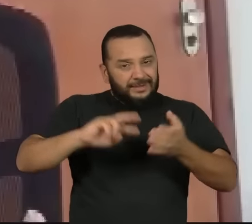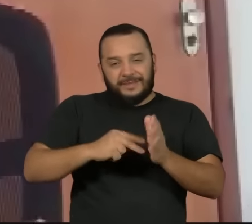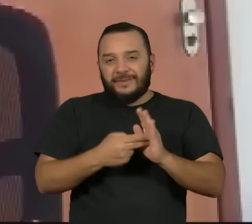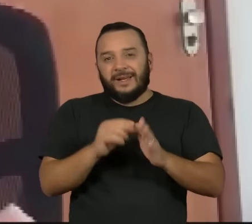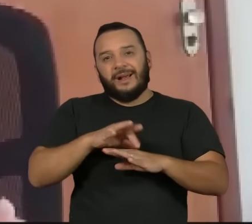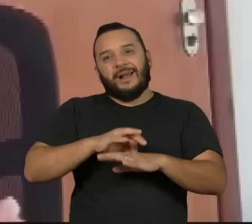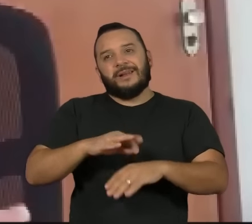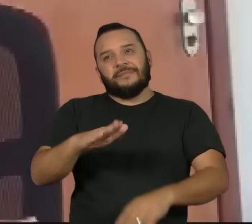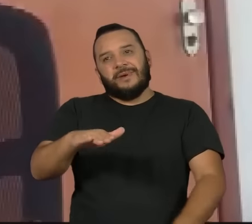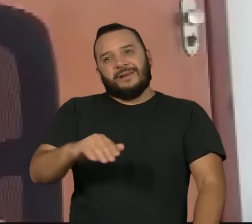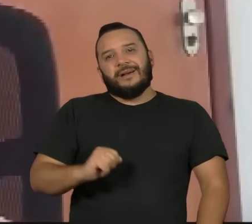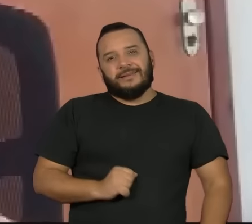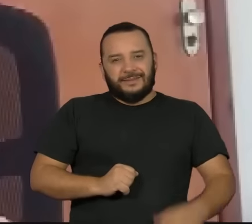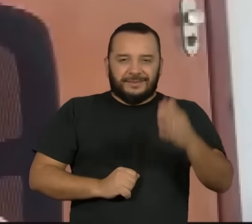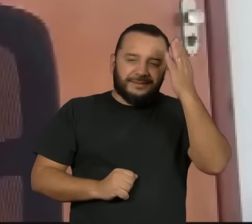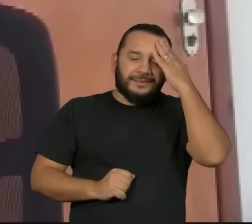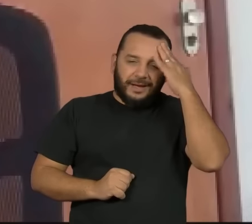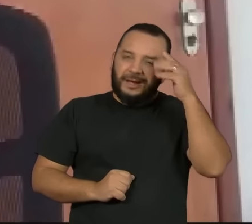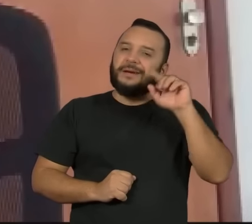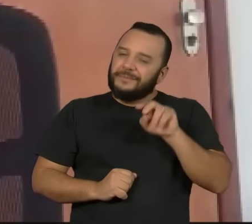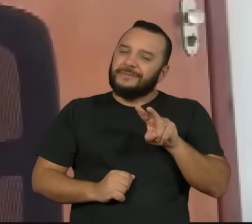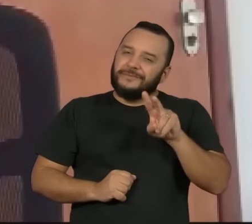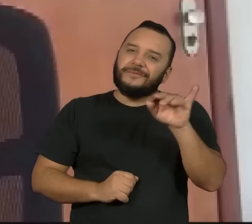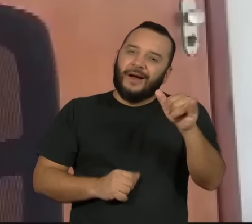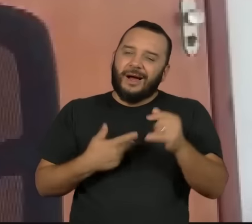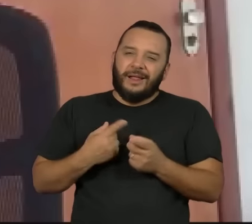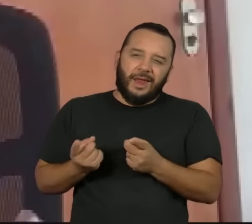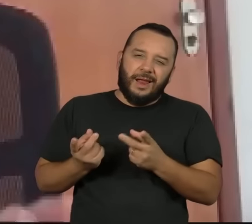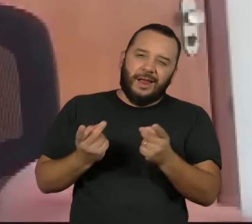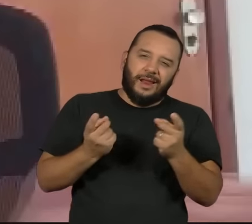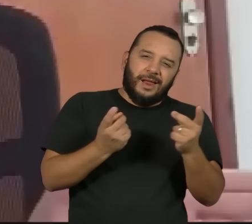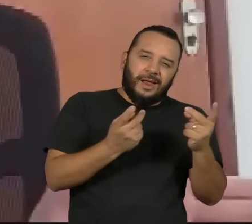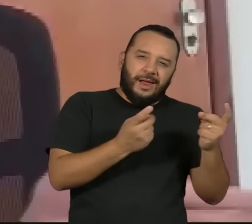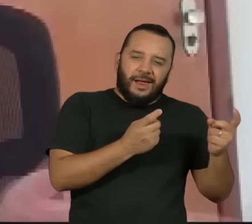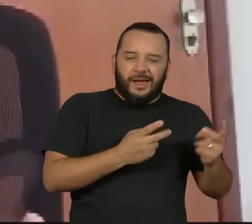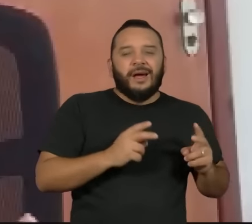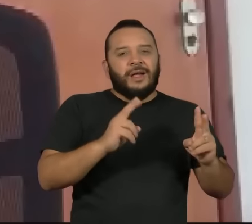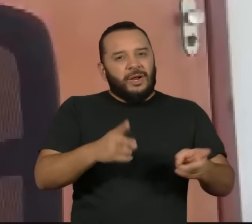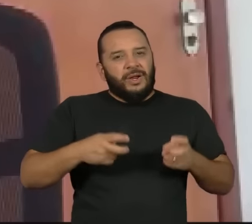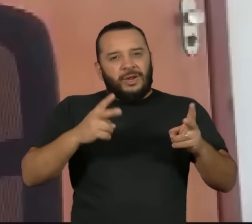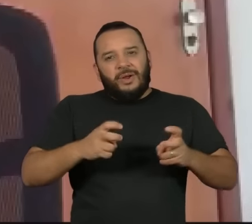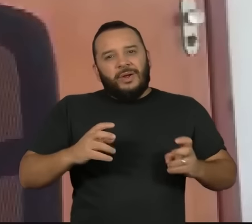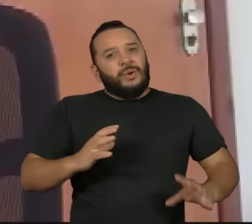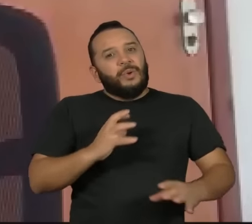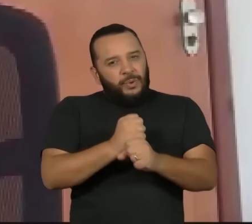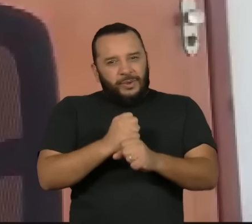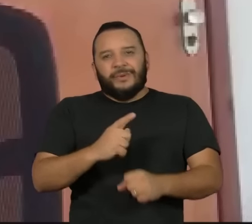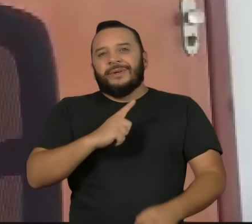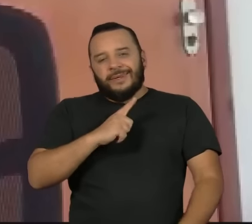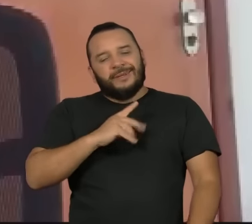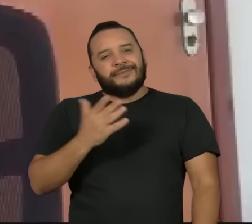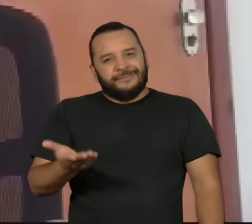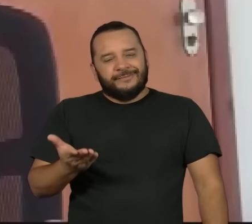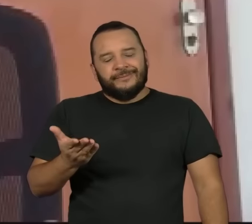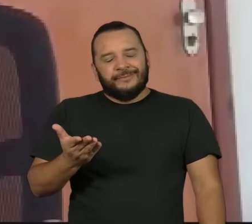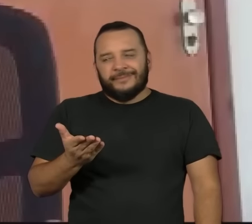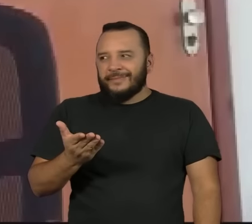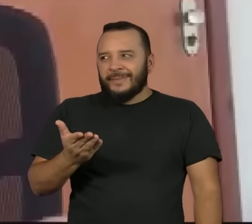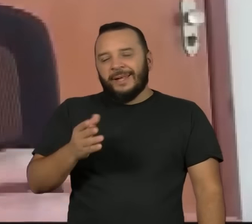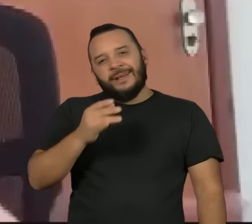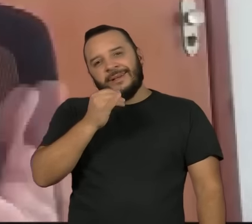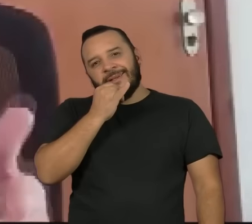a gente sabe que os efeitos distributivos disso na cadeia sempre se concentram no aumento do lucro do produtor. Dificilmente